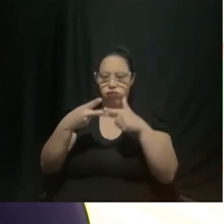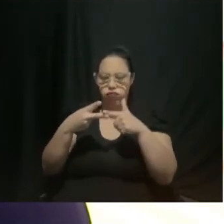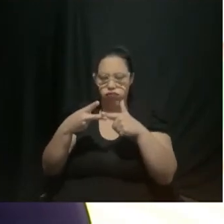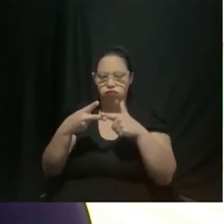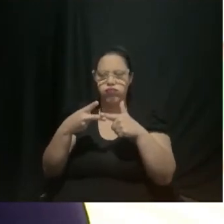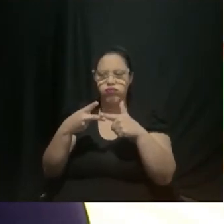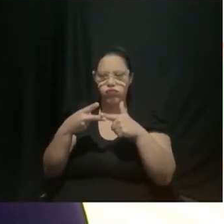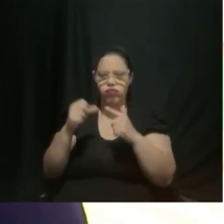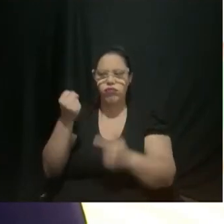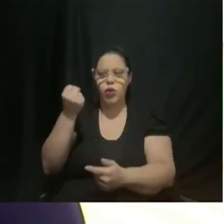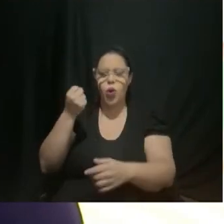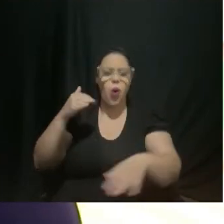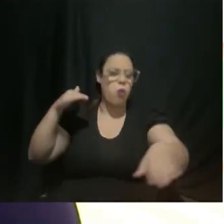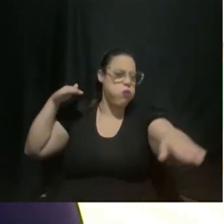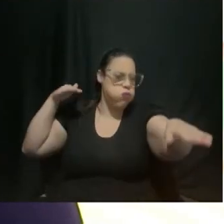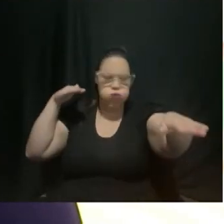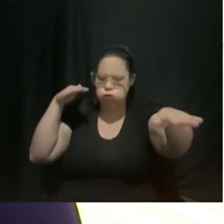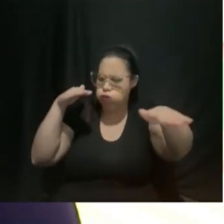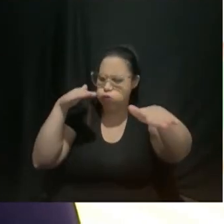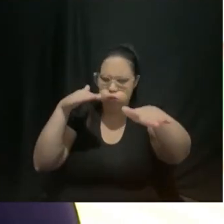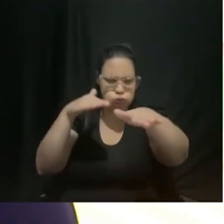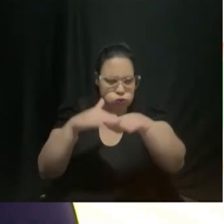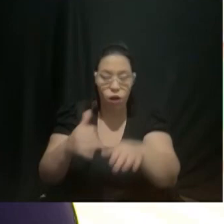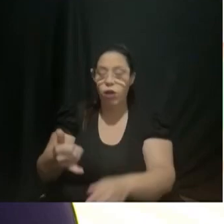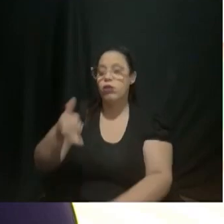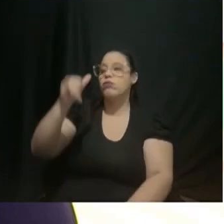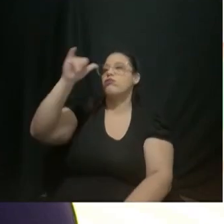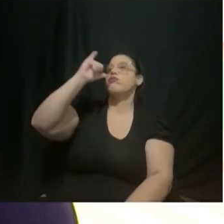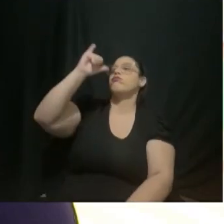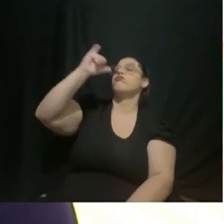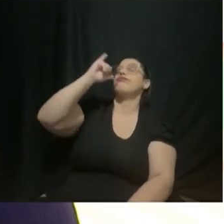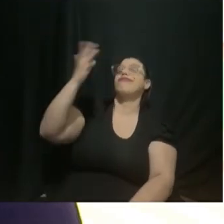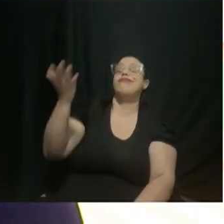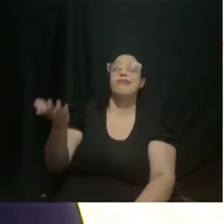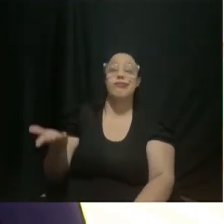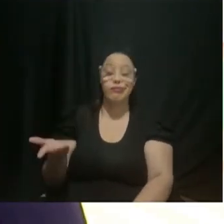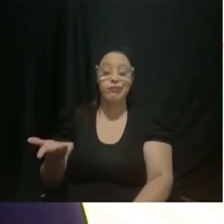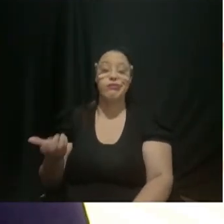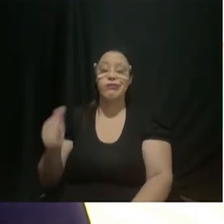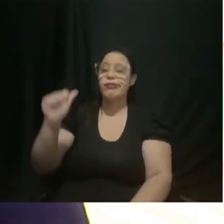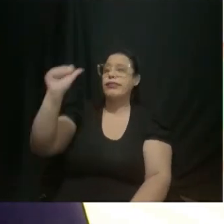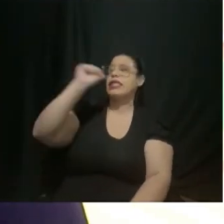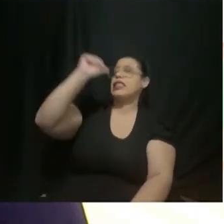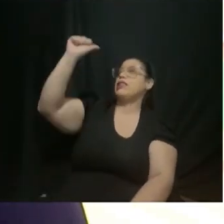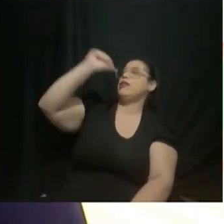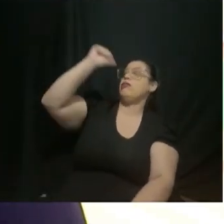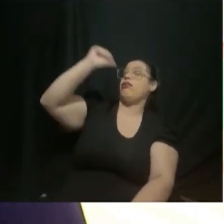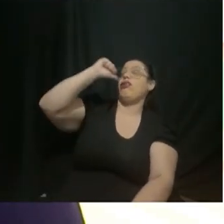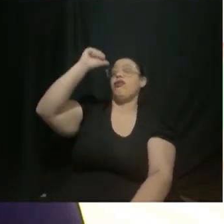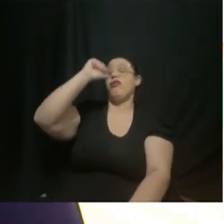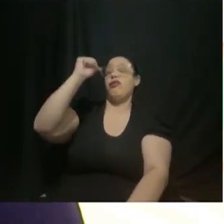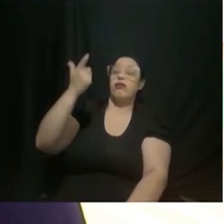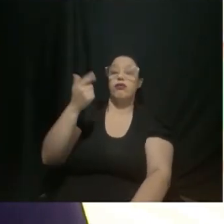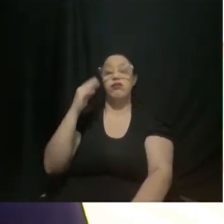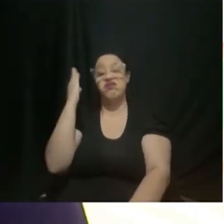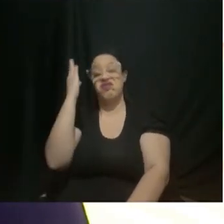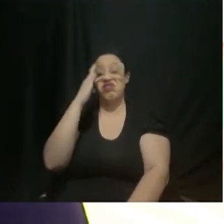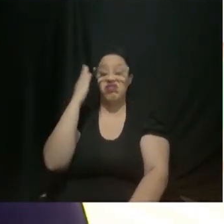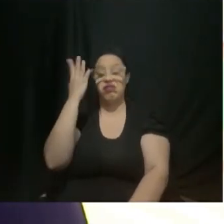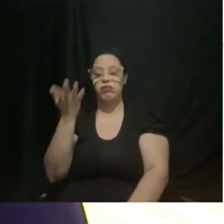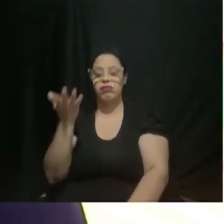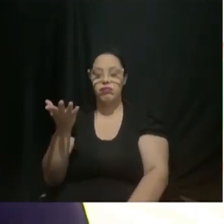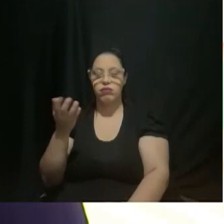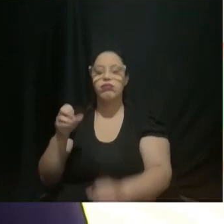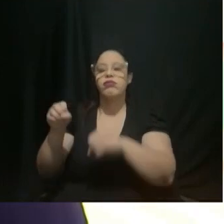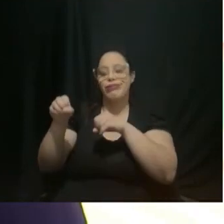e álcool então nós precisamos fazer um trabalho de fiscalização de educação de